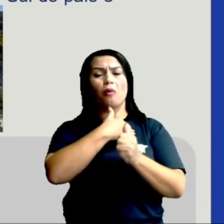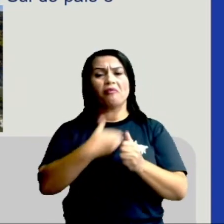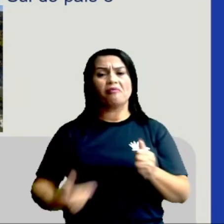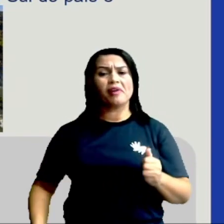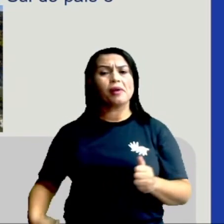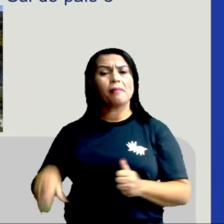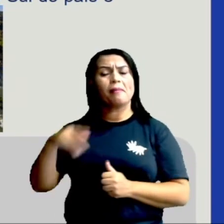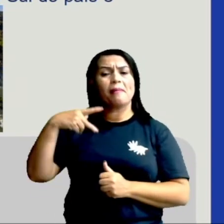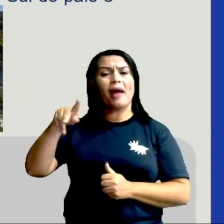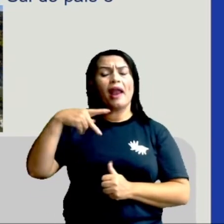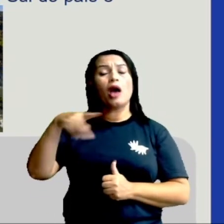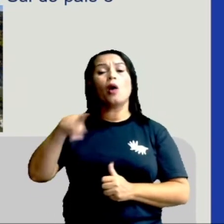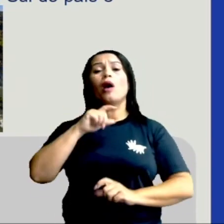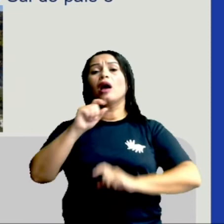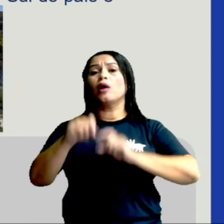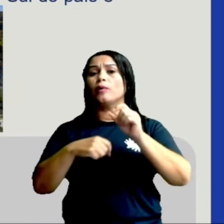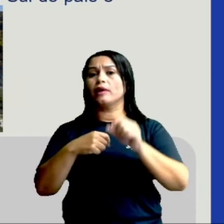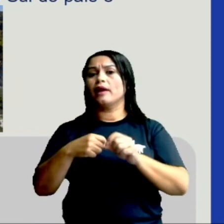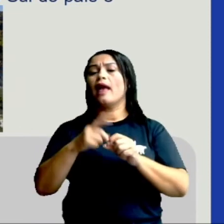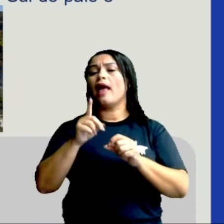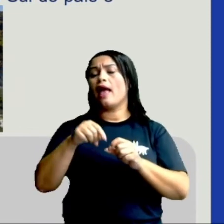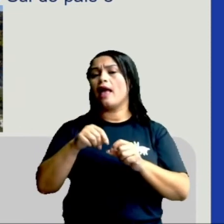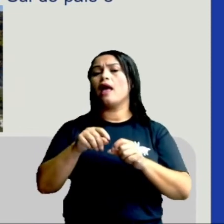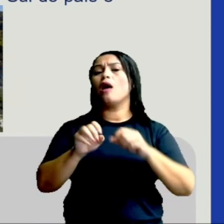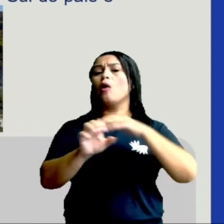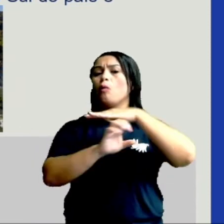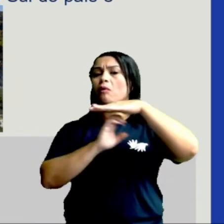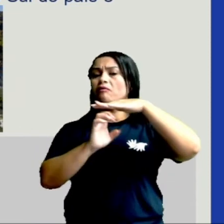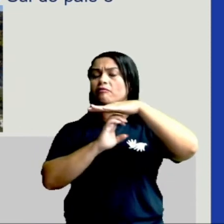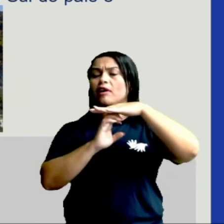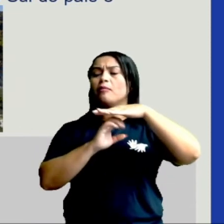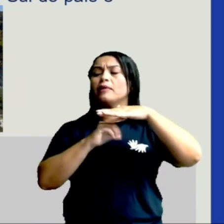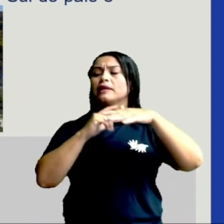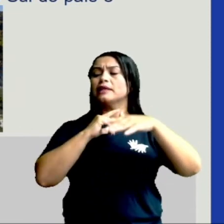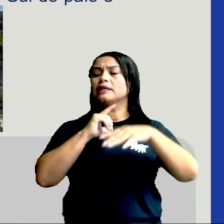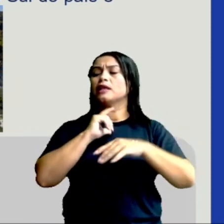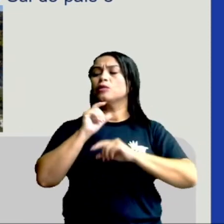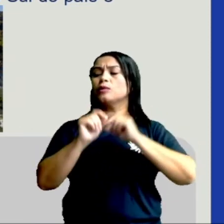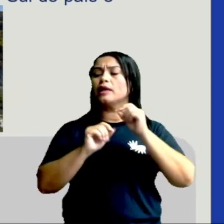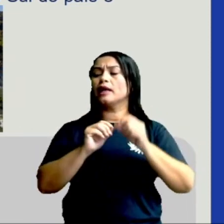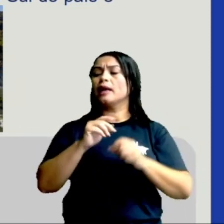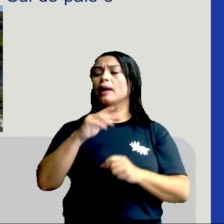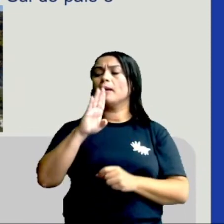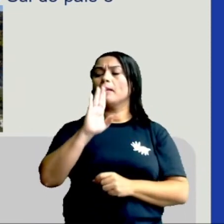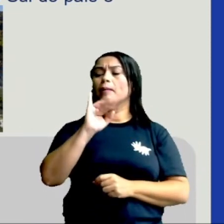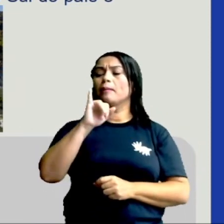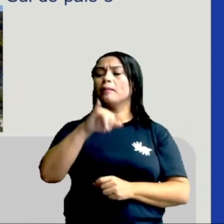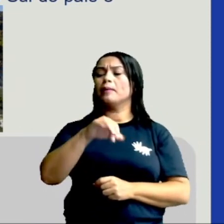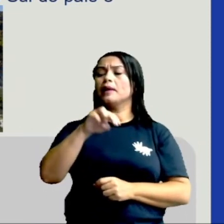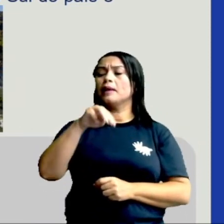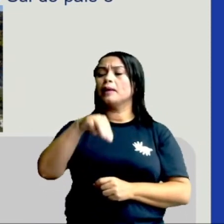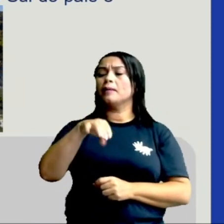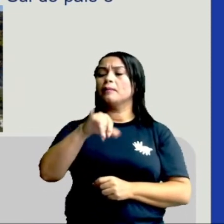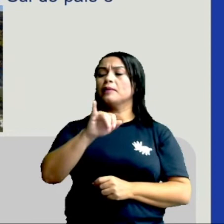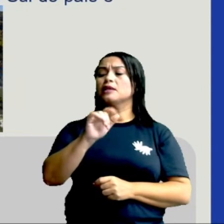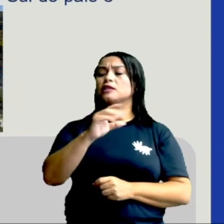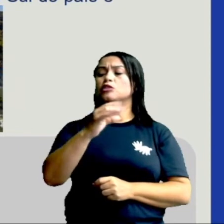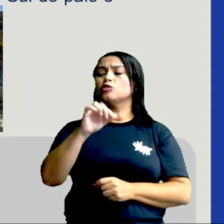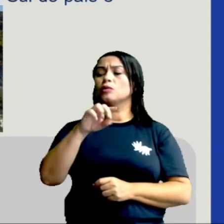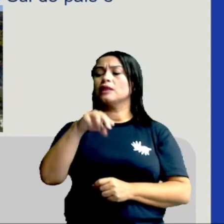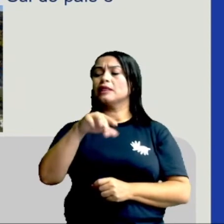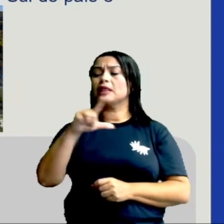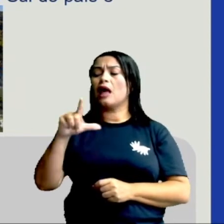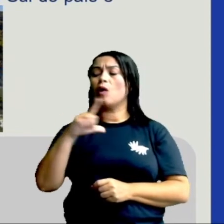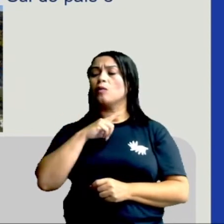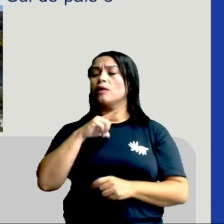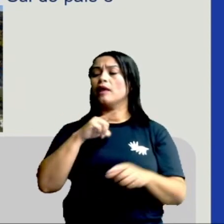esse fato, essa usina é considerada usina binacional. Nessa região hidrográfica ainda